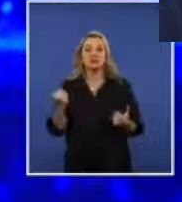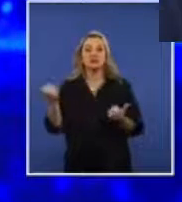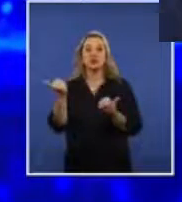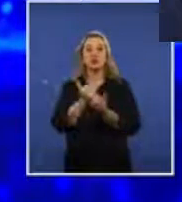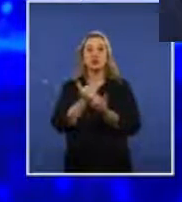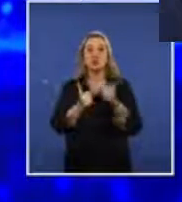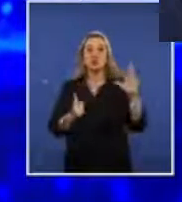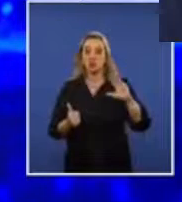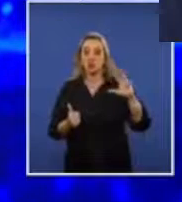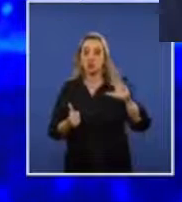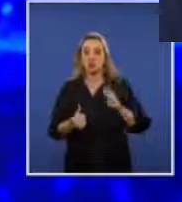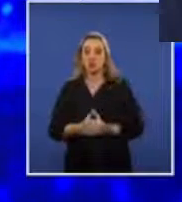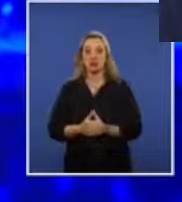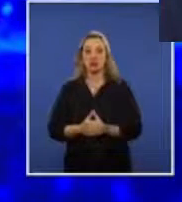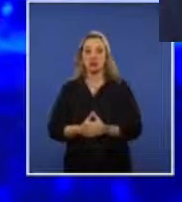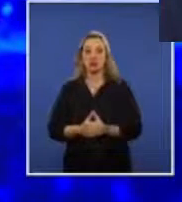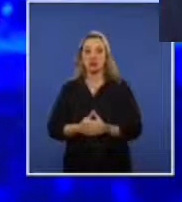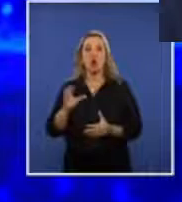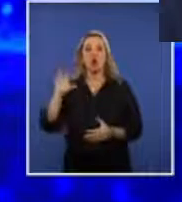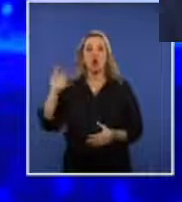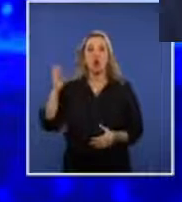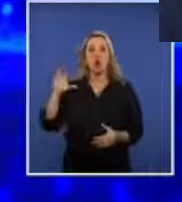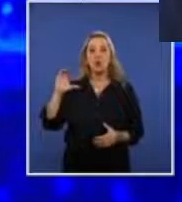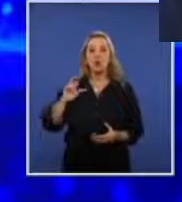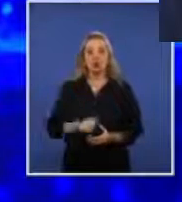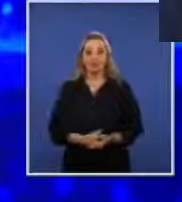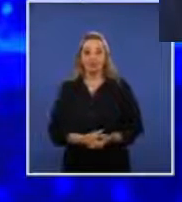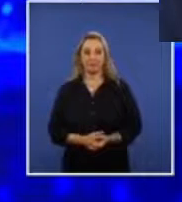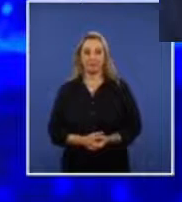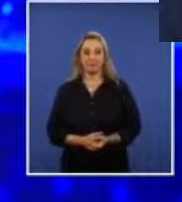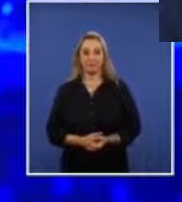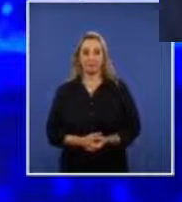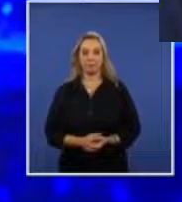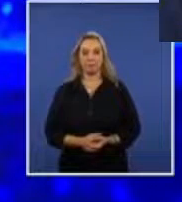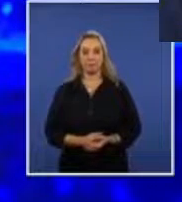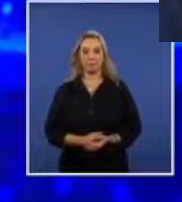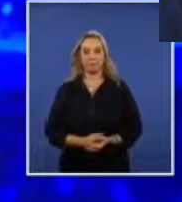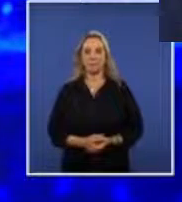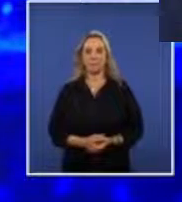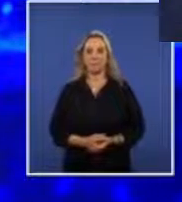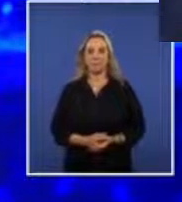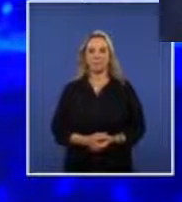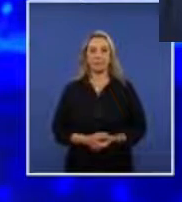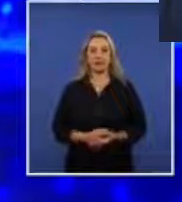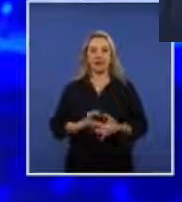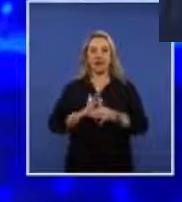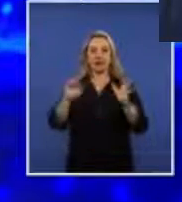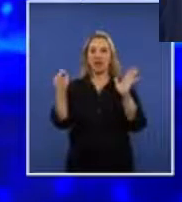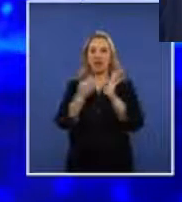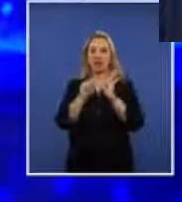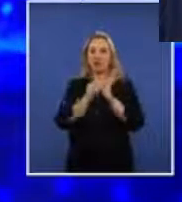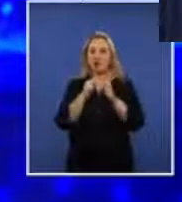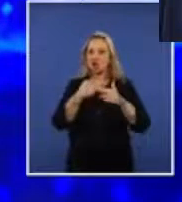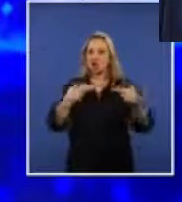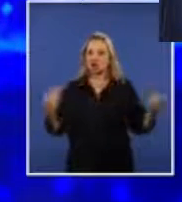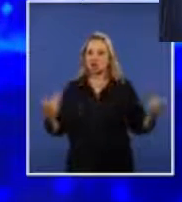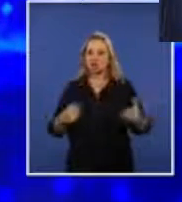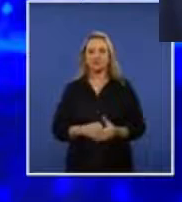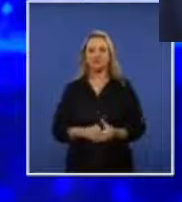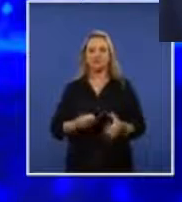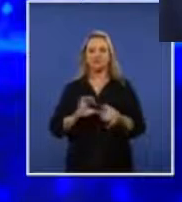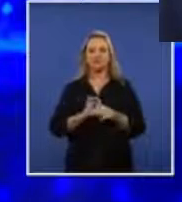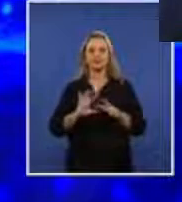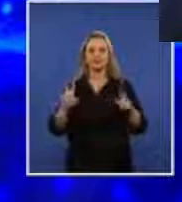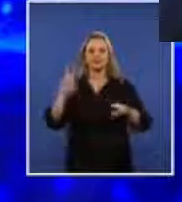também Petro na Colômbia. Medidas dele, liberação de drogas, liberação